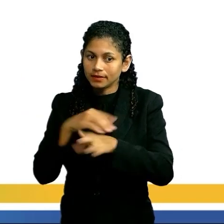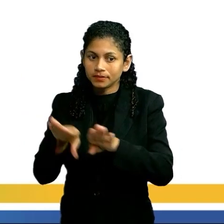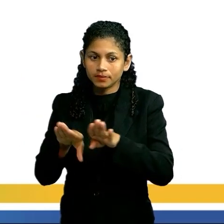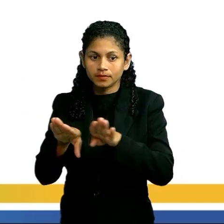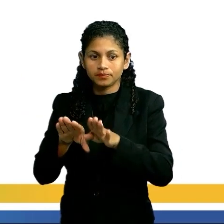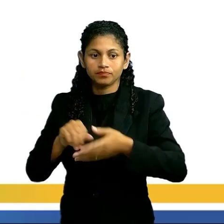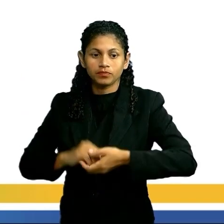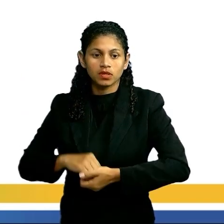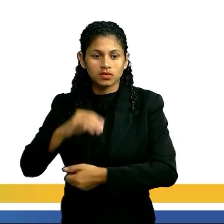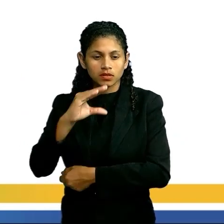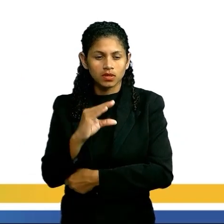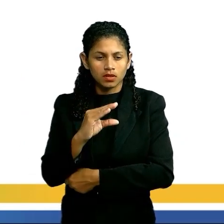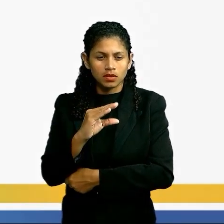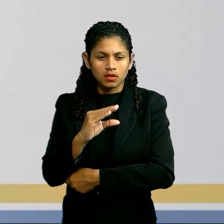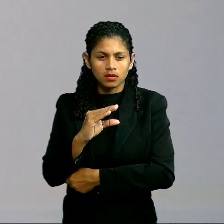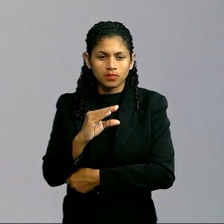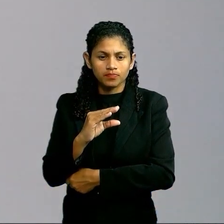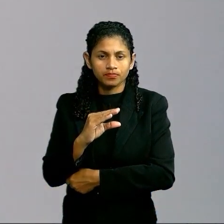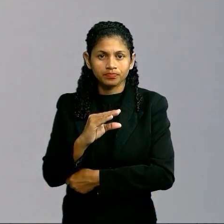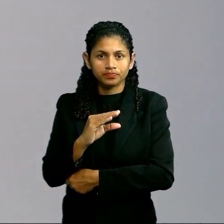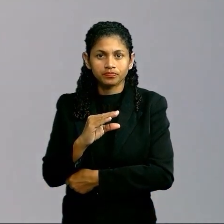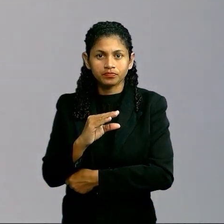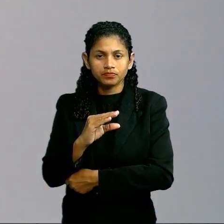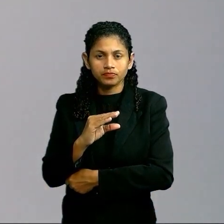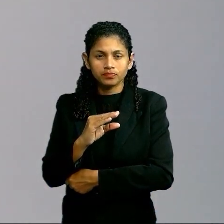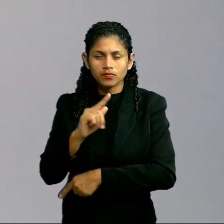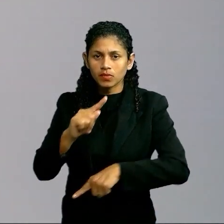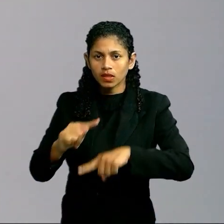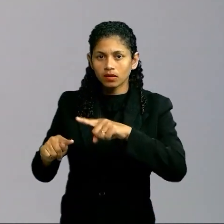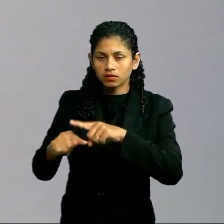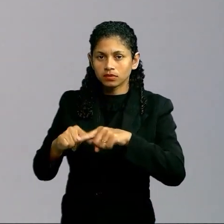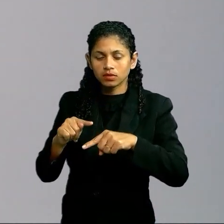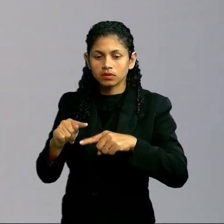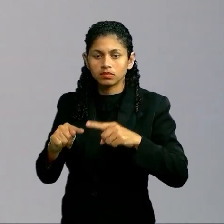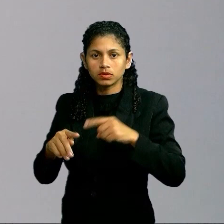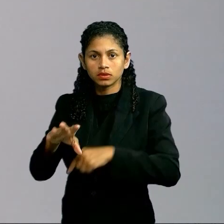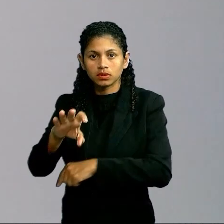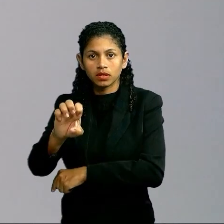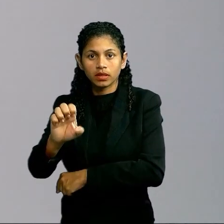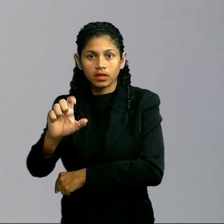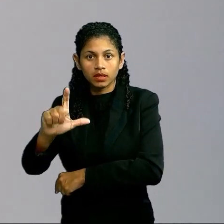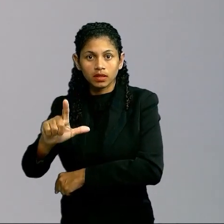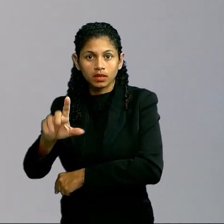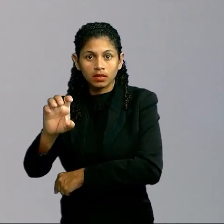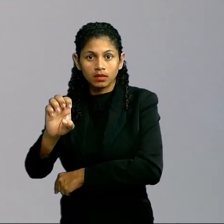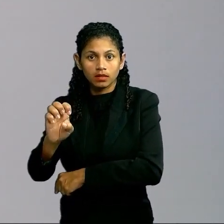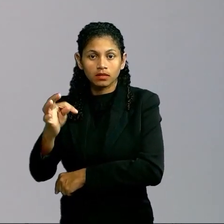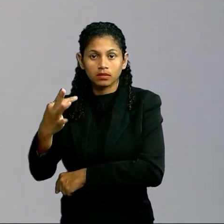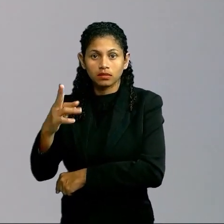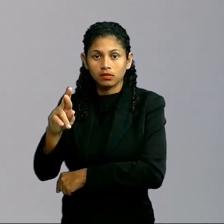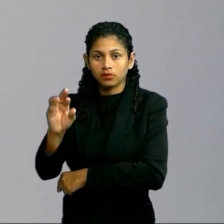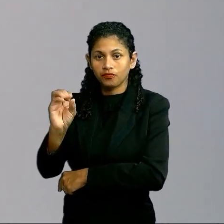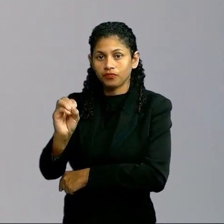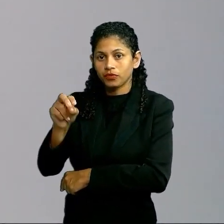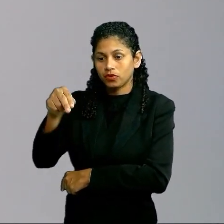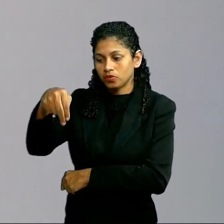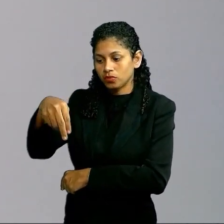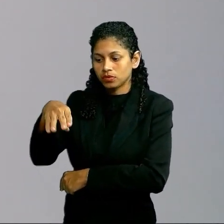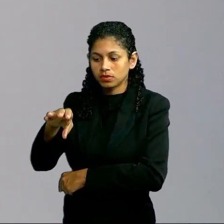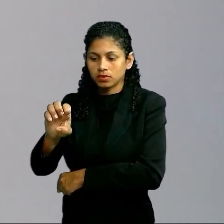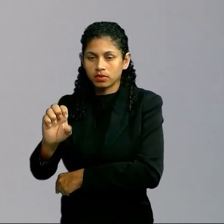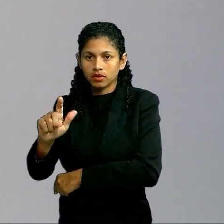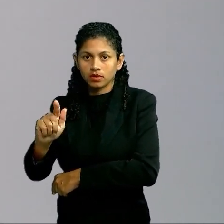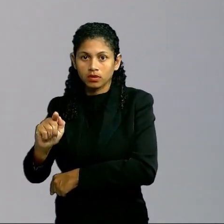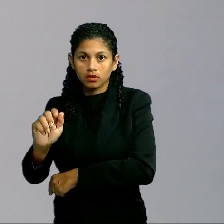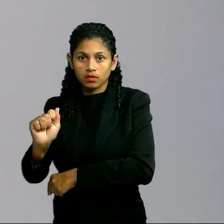elementos eletronegativos. Daí, quando eu estava explicando para vocês, numa aulinha que eu gravei sobre tabela periódica, eu expliquei que